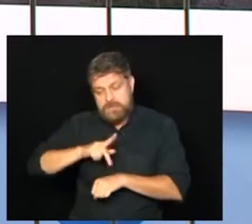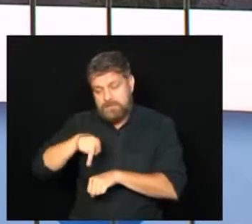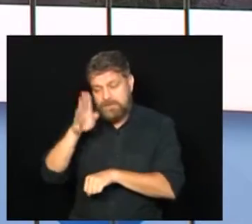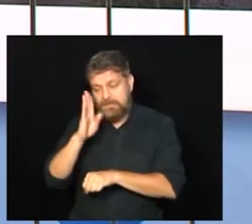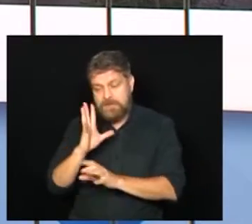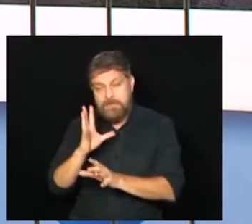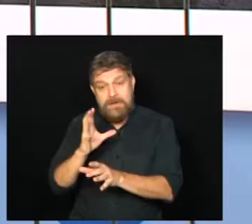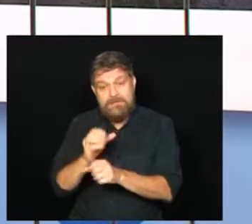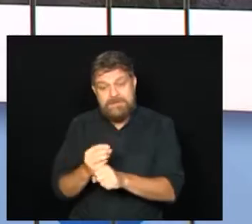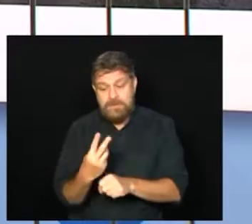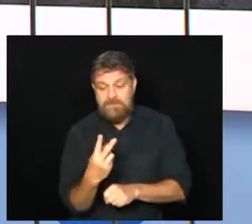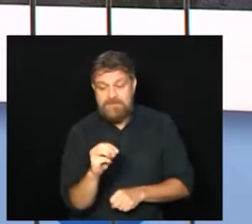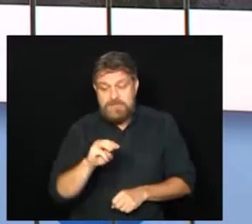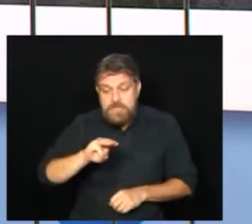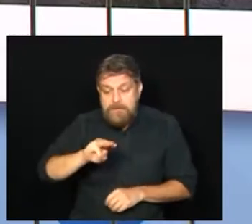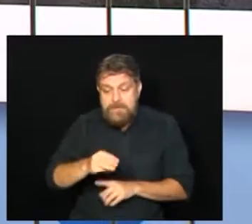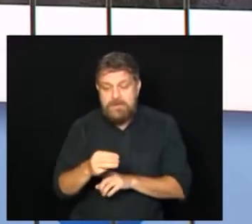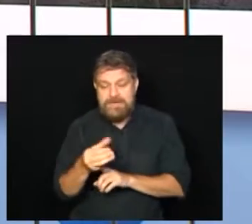país